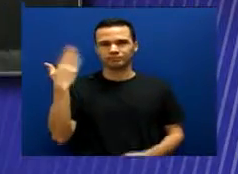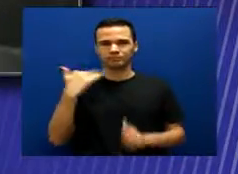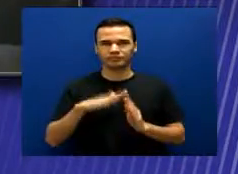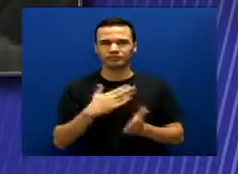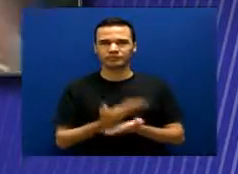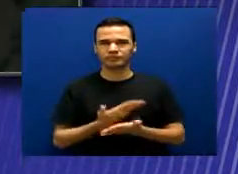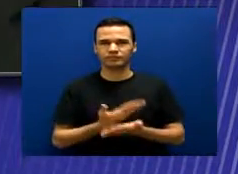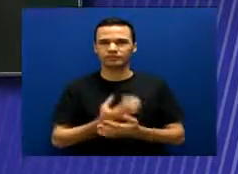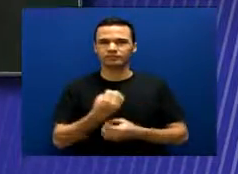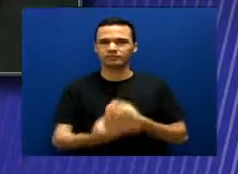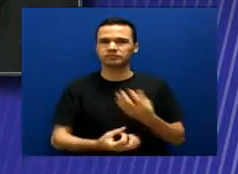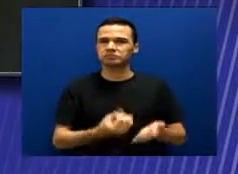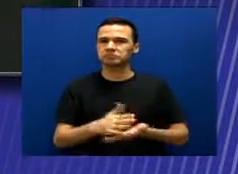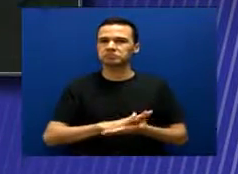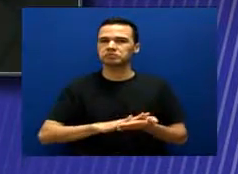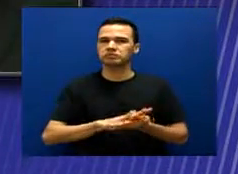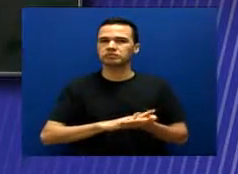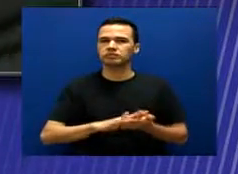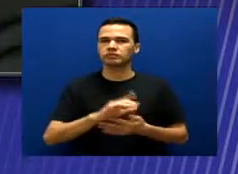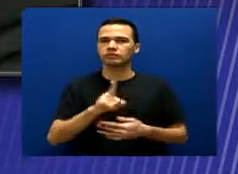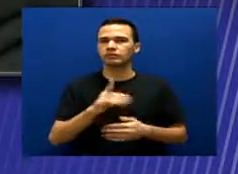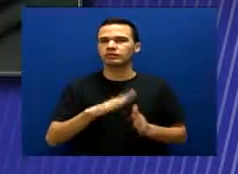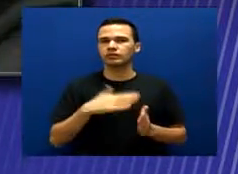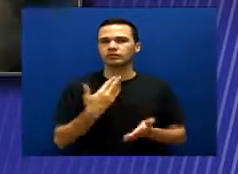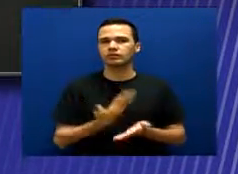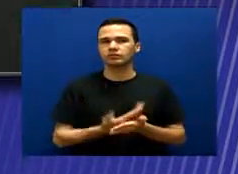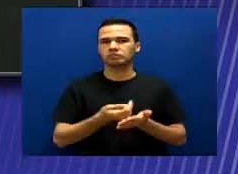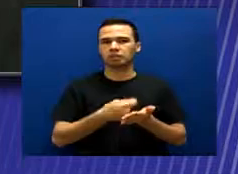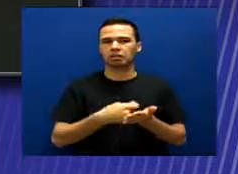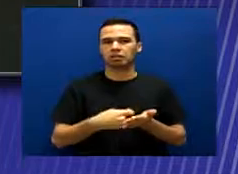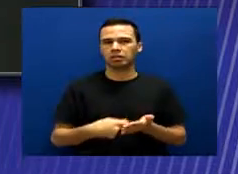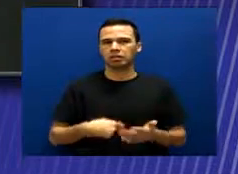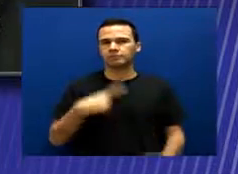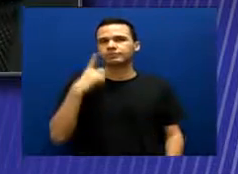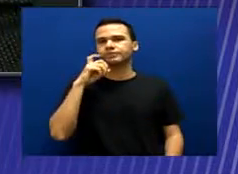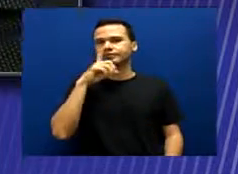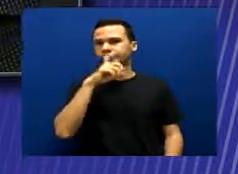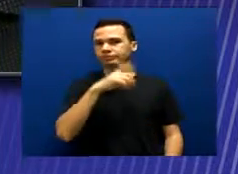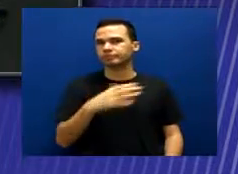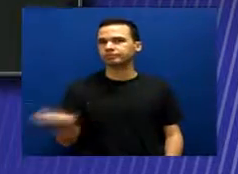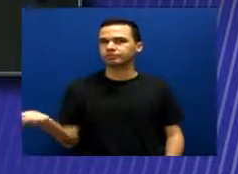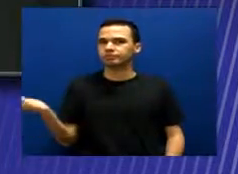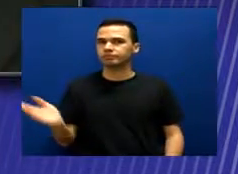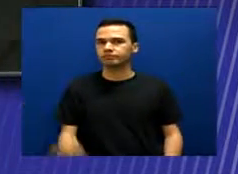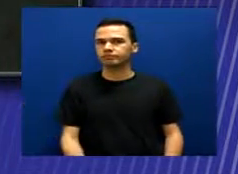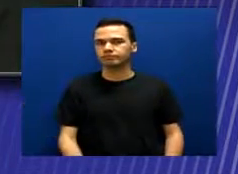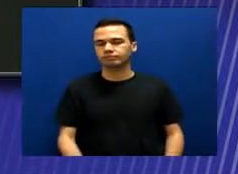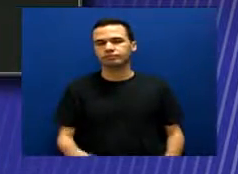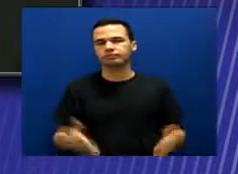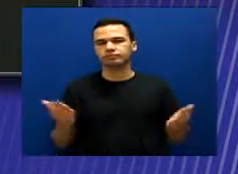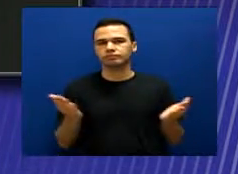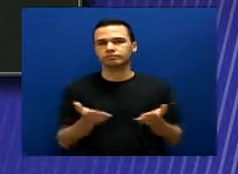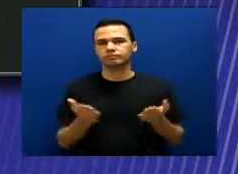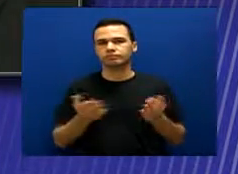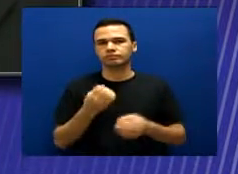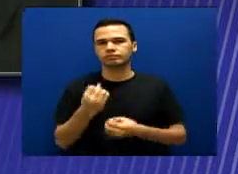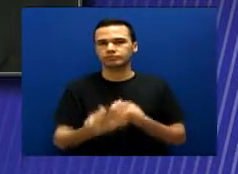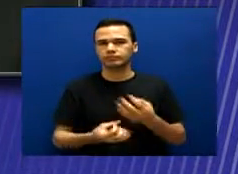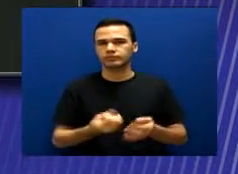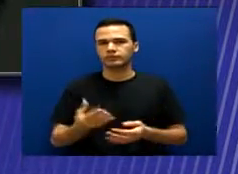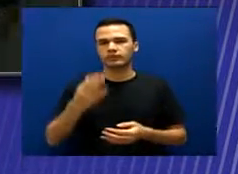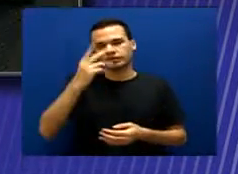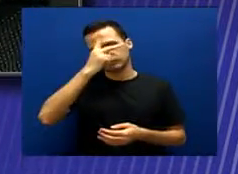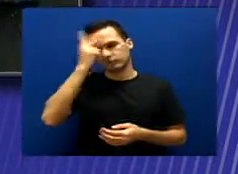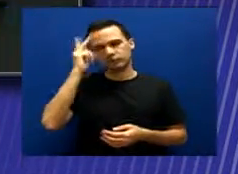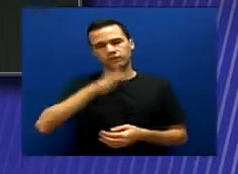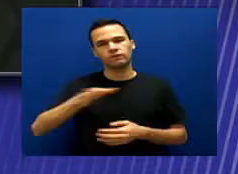senhor não recebeu material nenhum, nada. Muito menos merenda. Era na unha. Era na unha. Então, agora, então, Martinez, tem que dar tudo para ver se a pessoa vai para a